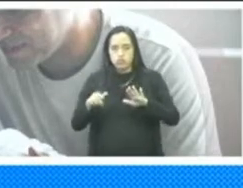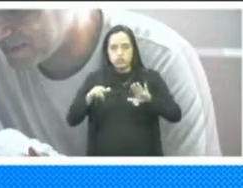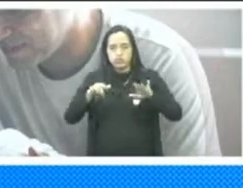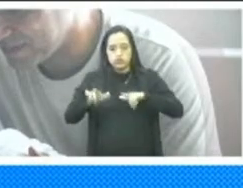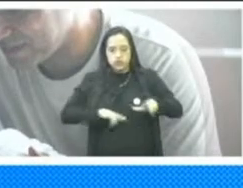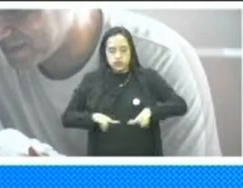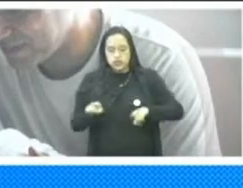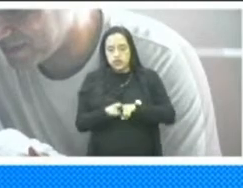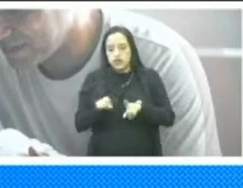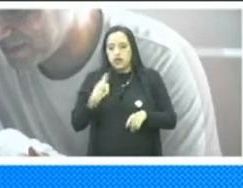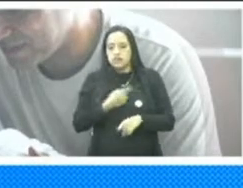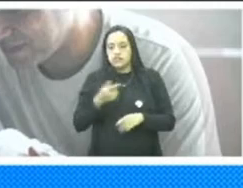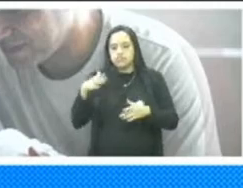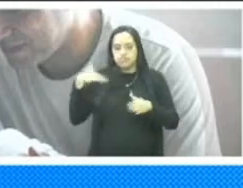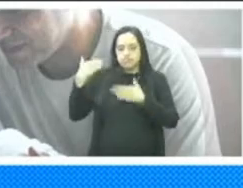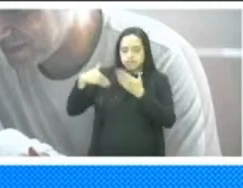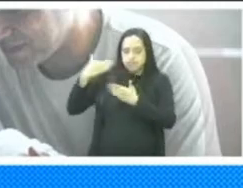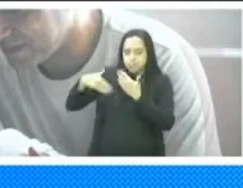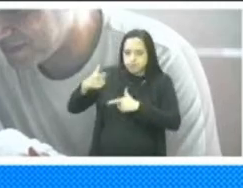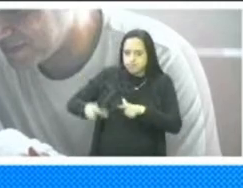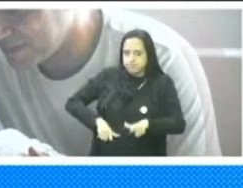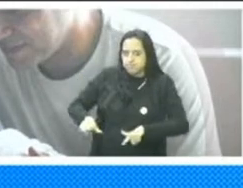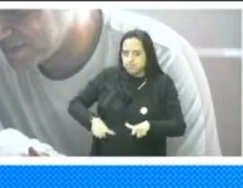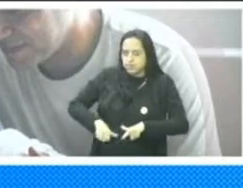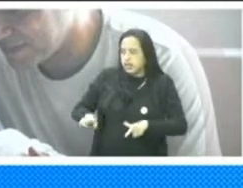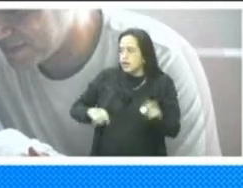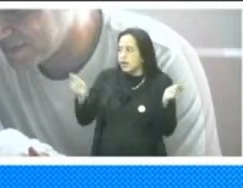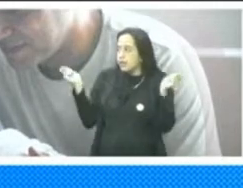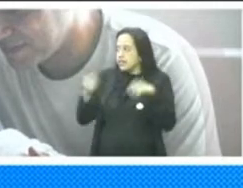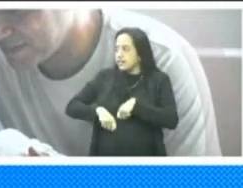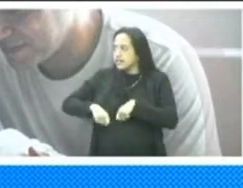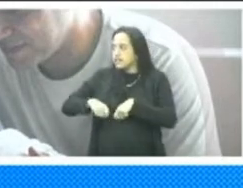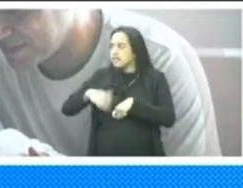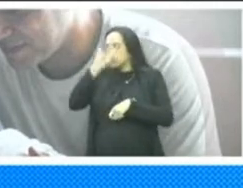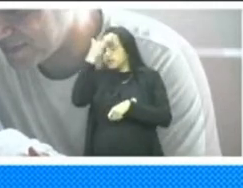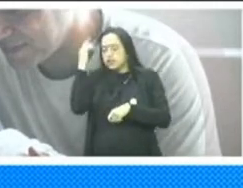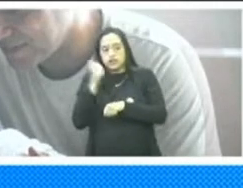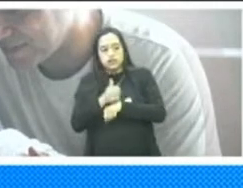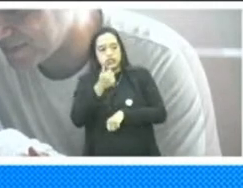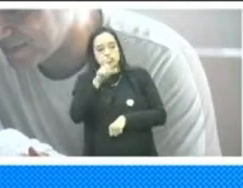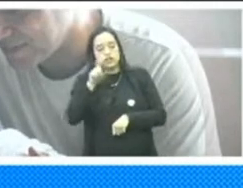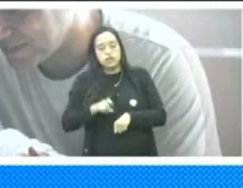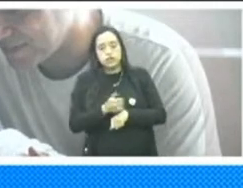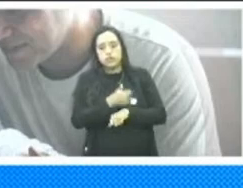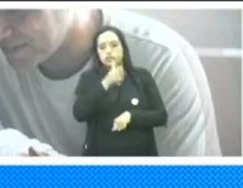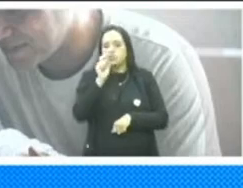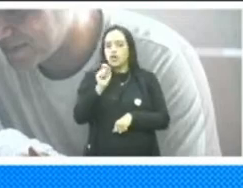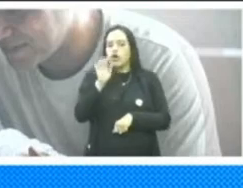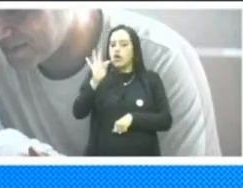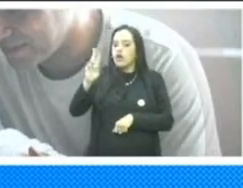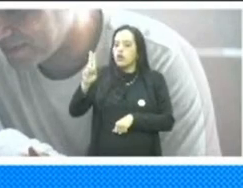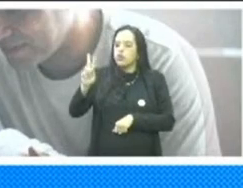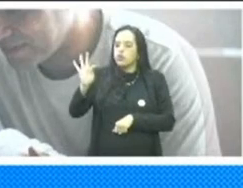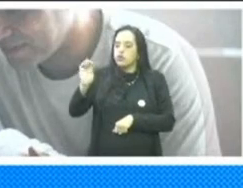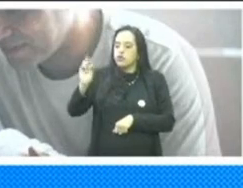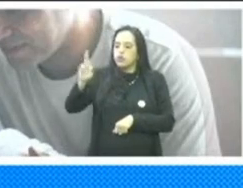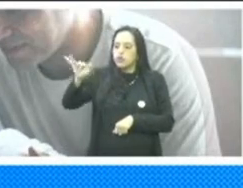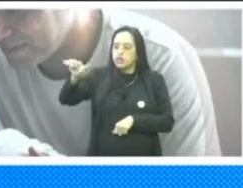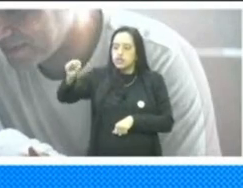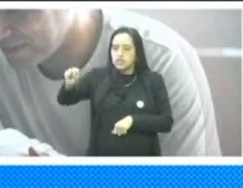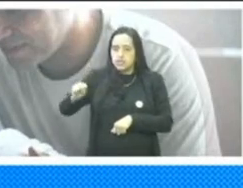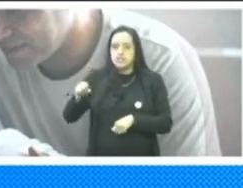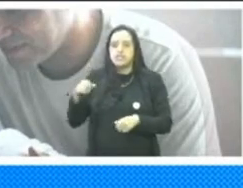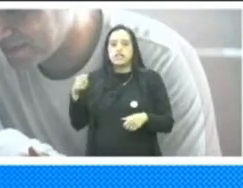serviços. A gente tem trabalhado, né, na capacitação de tutores, que são os profissionais que trabalham o